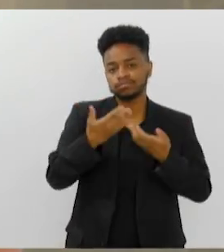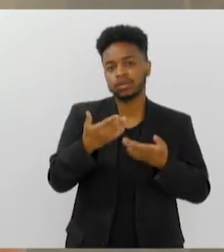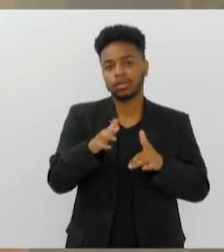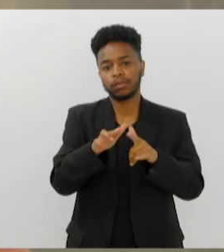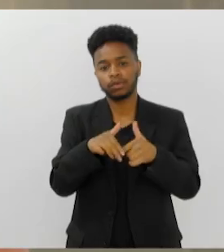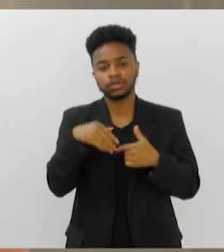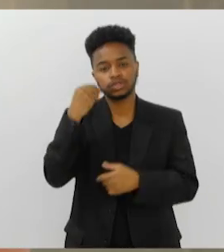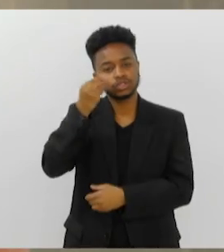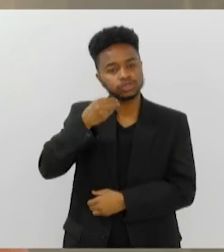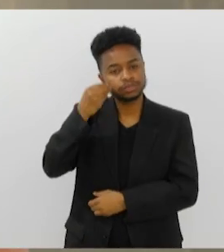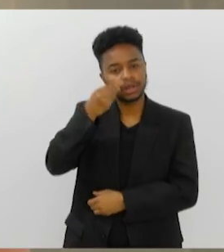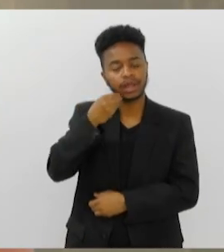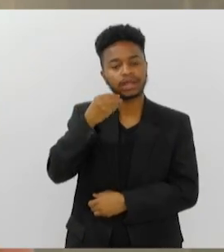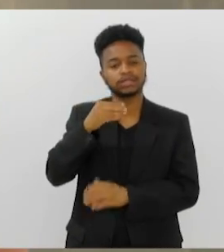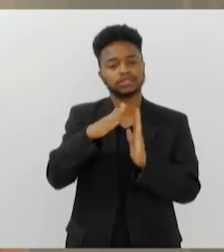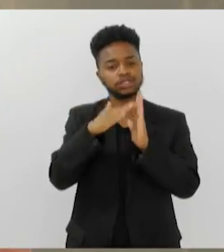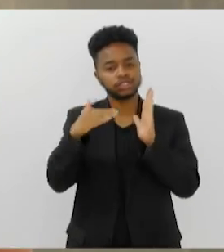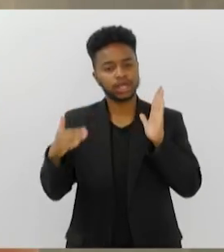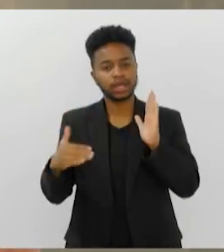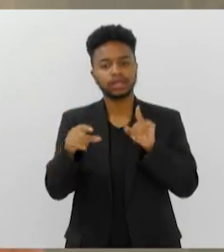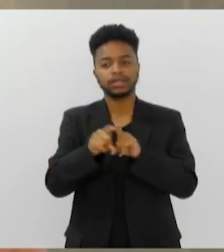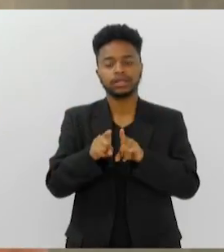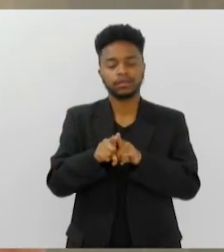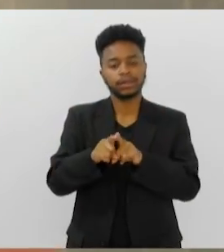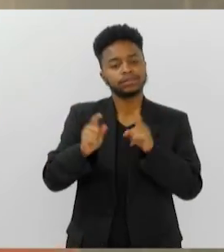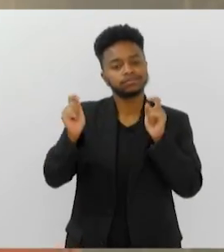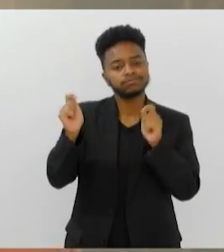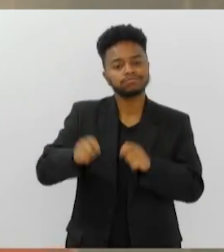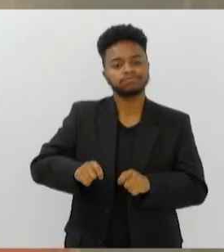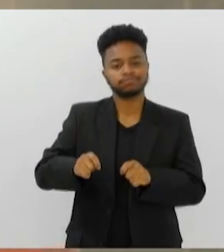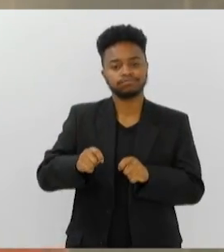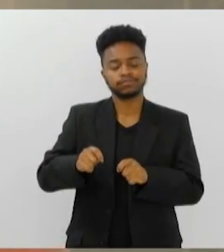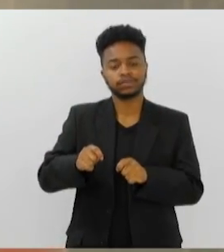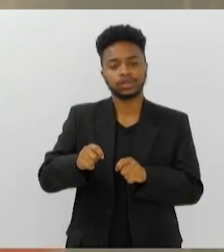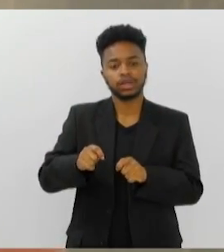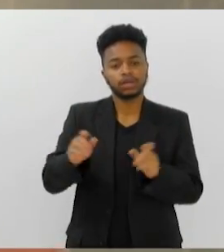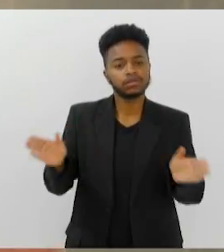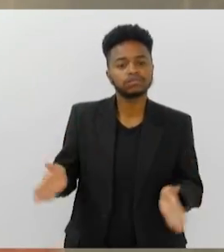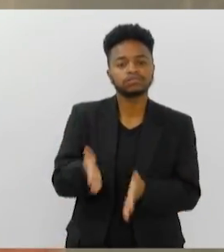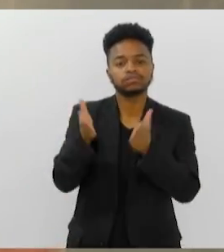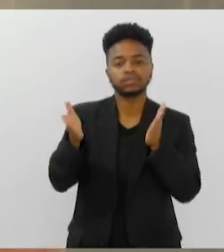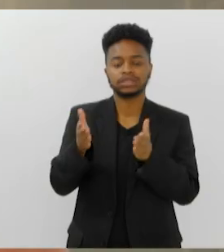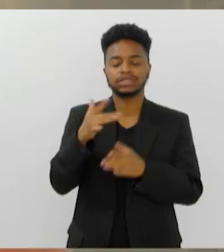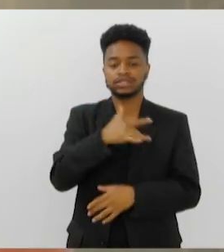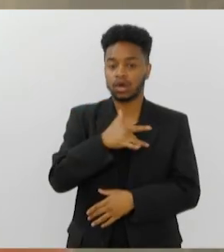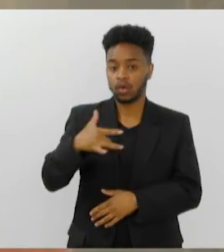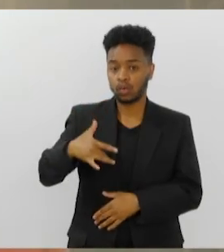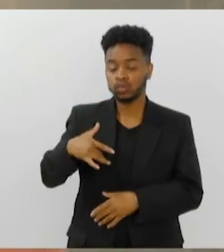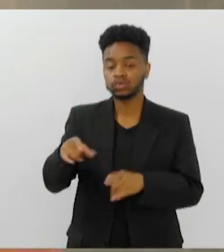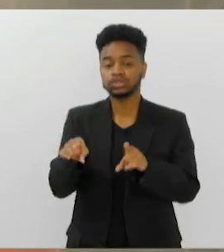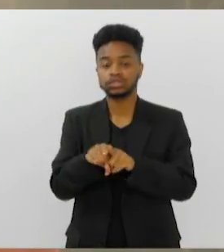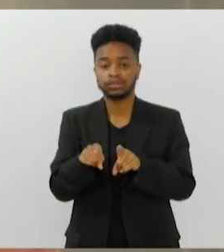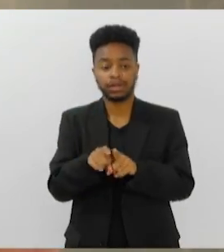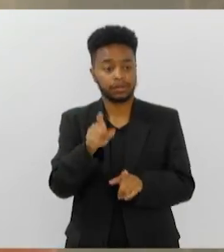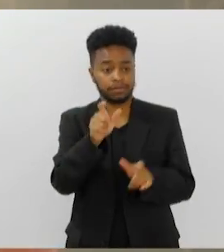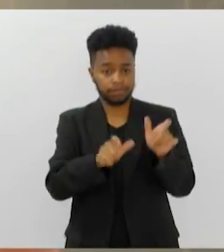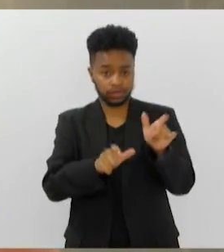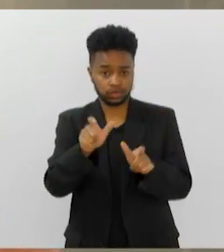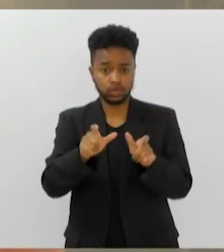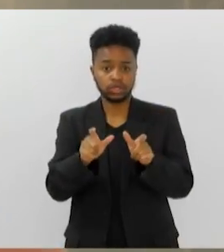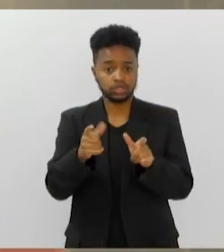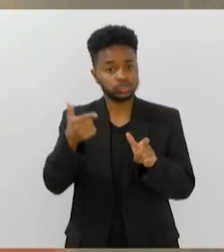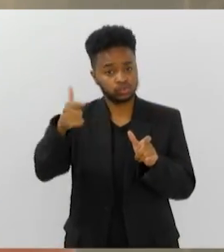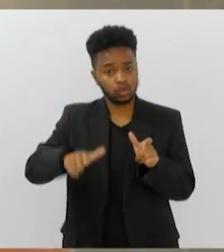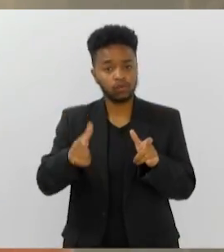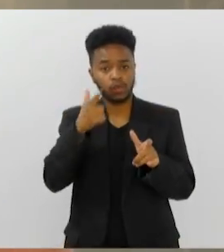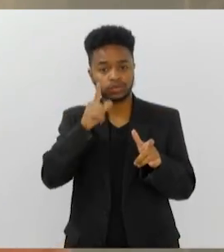de experiências estéticas capazes de promover saúde, reabilitar o sujeito a se inserir novamente